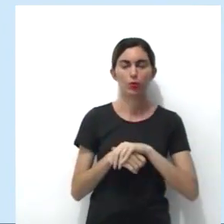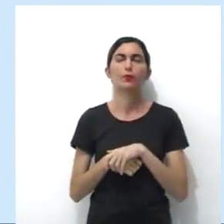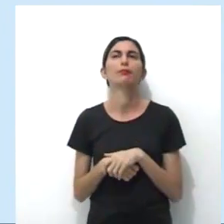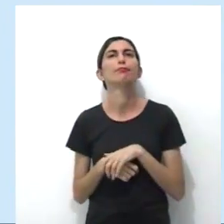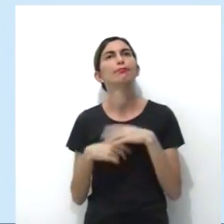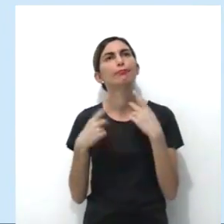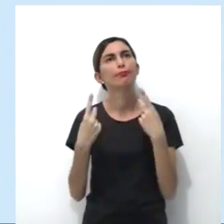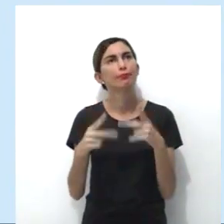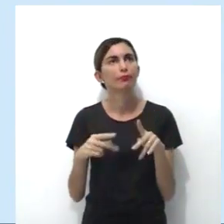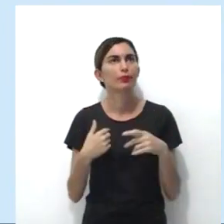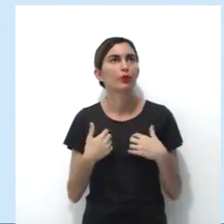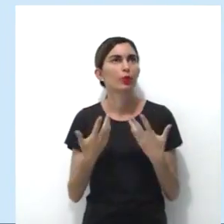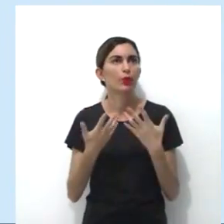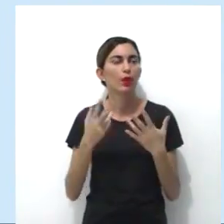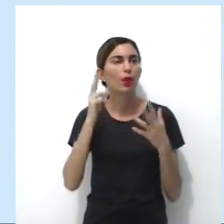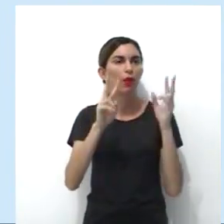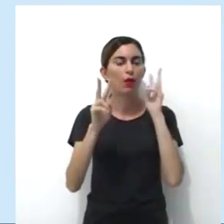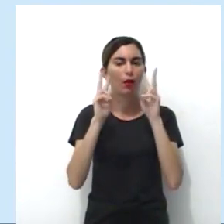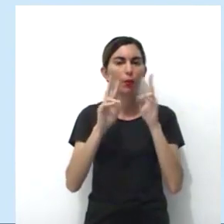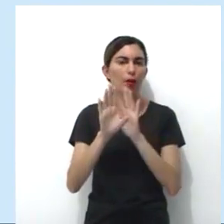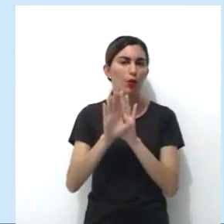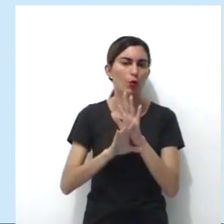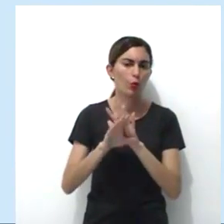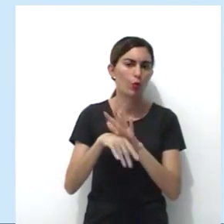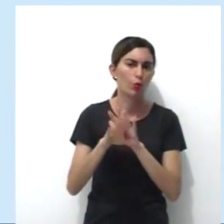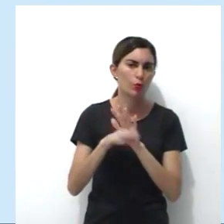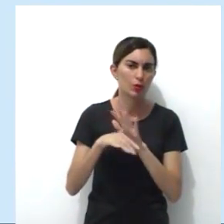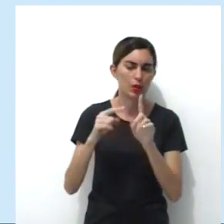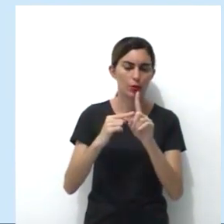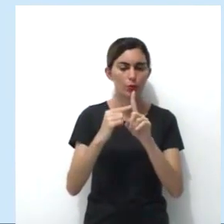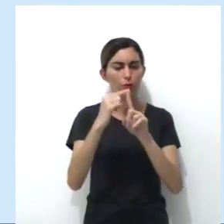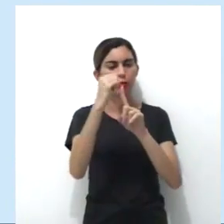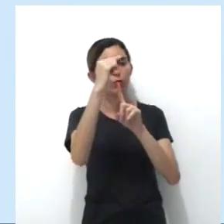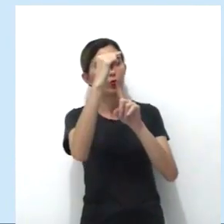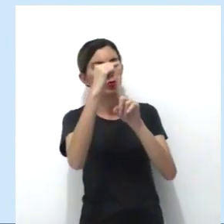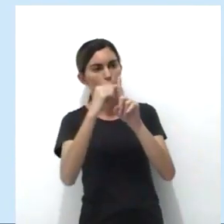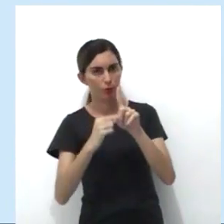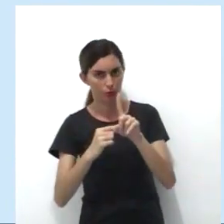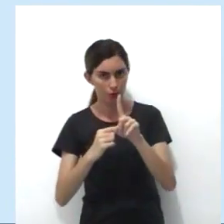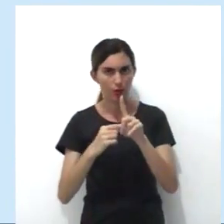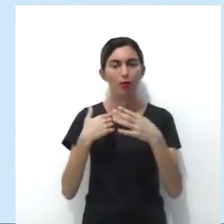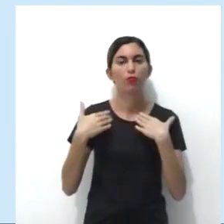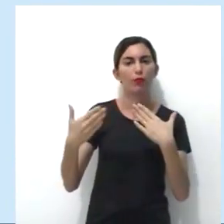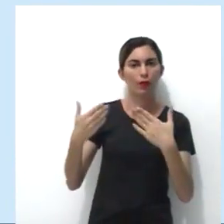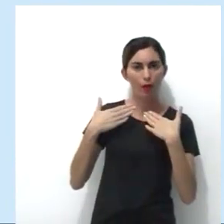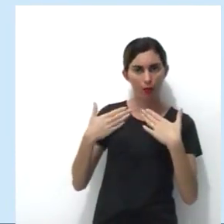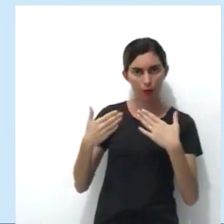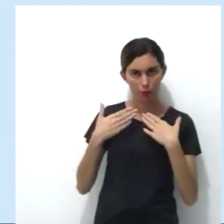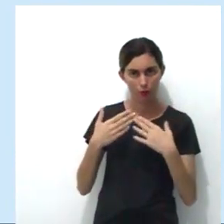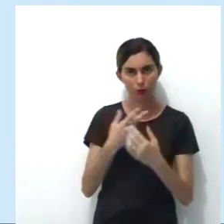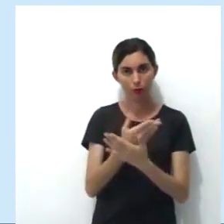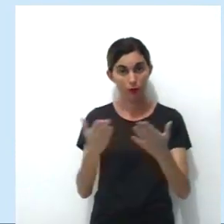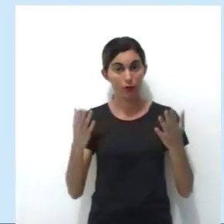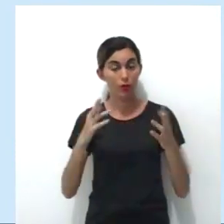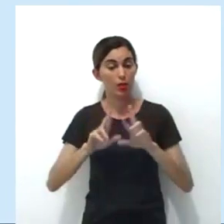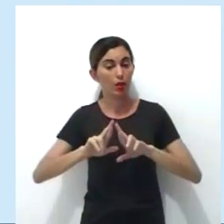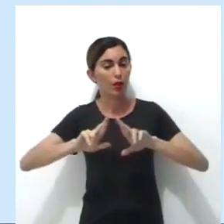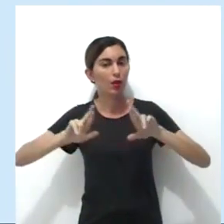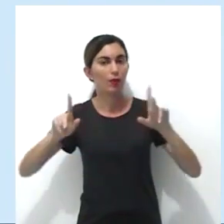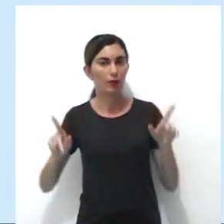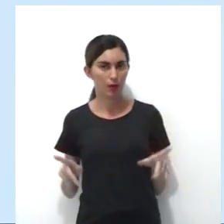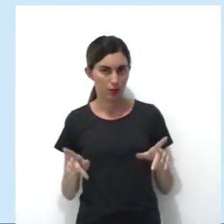E o nosso contexto de hoje vai ser a festa de São João. Mas para a gente poder reconhecer, vamos revisar aqui